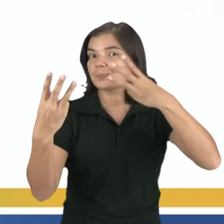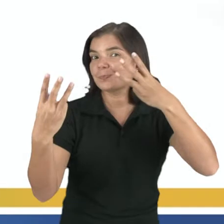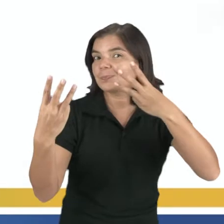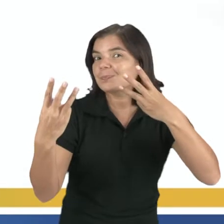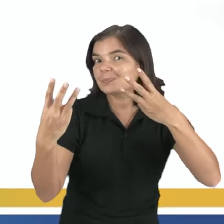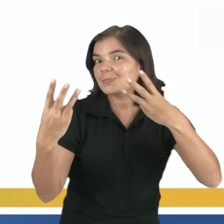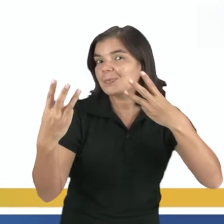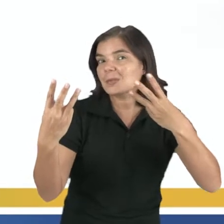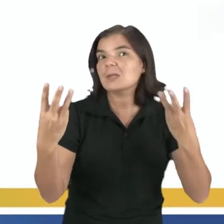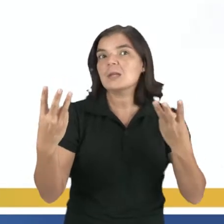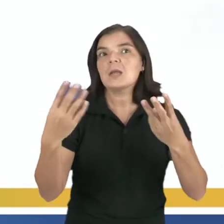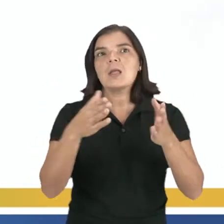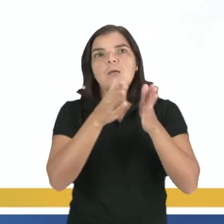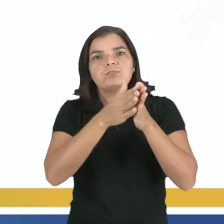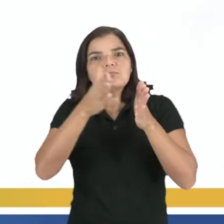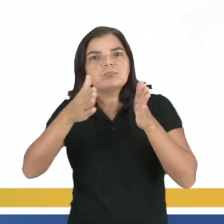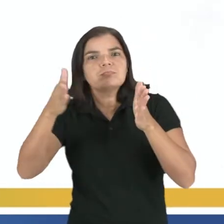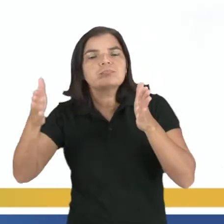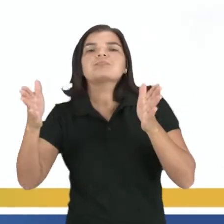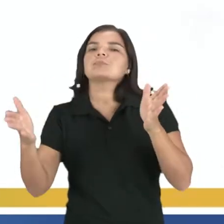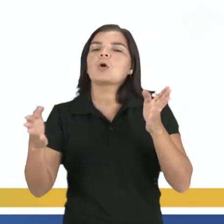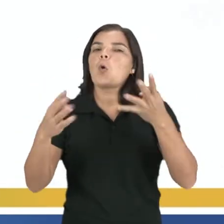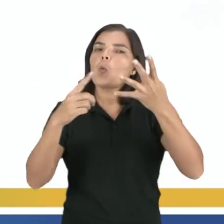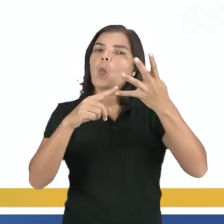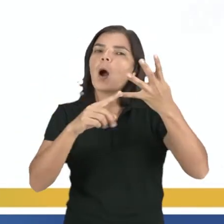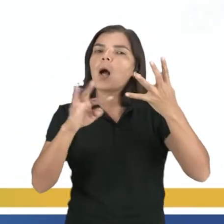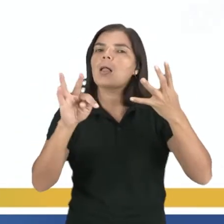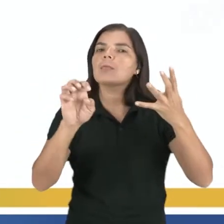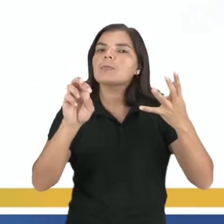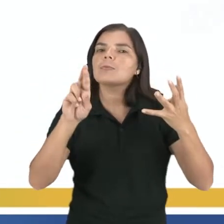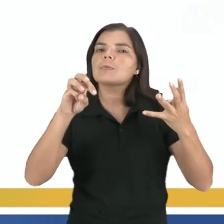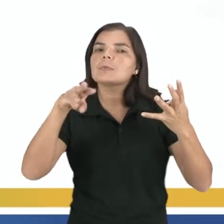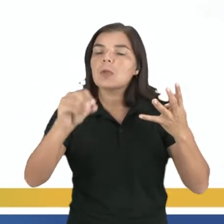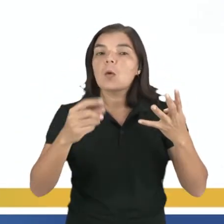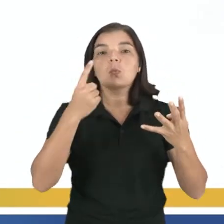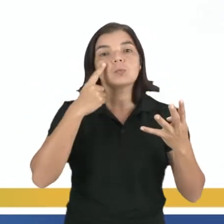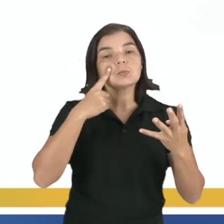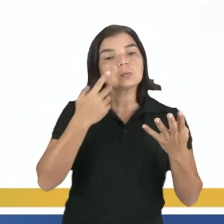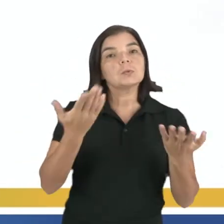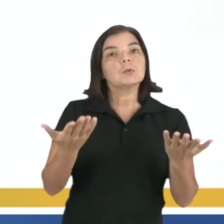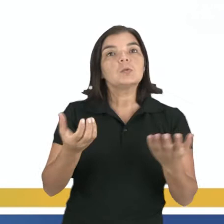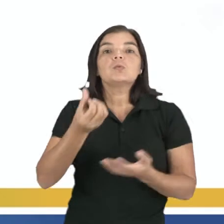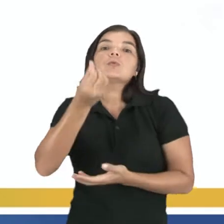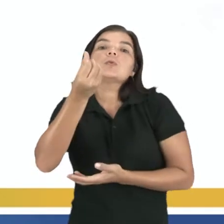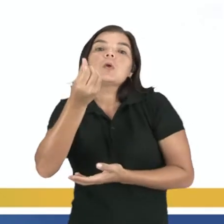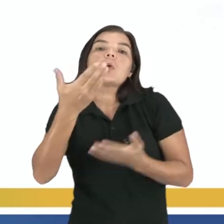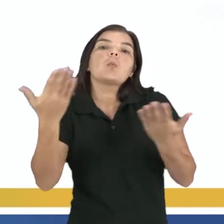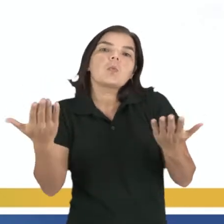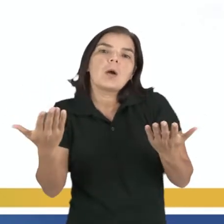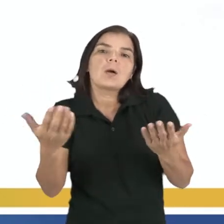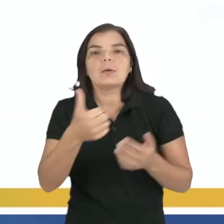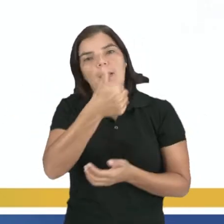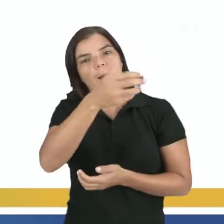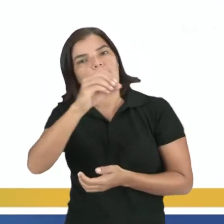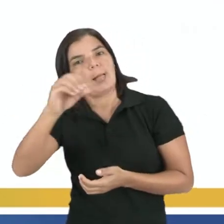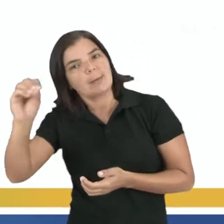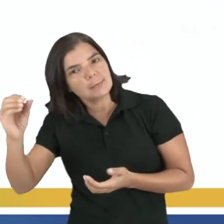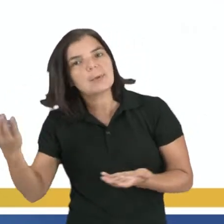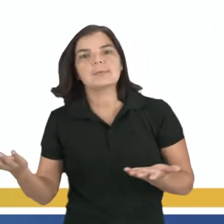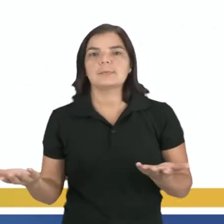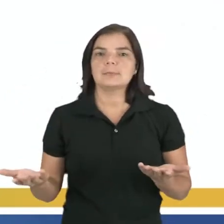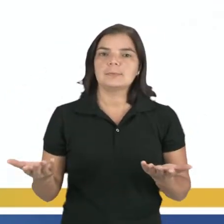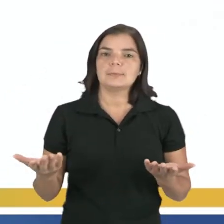termo. E assim por diante. Se eu lhe perguntasse qual é o centésimo termo, você responderia naturalmente para mim, 100. E assim por